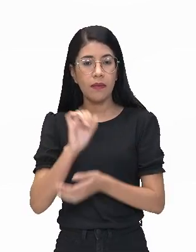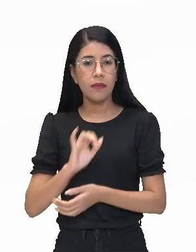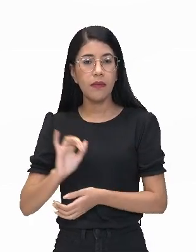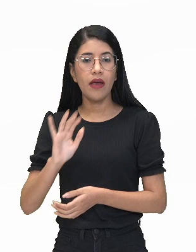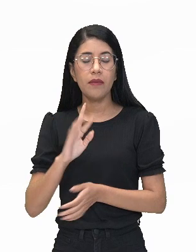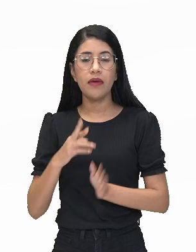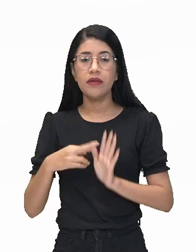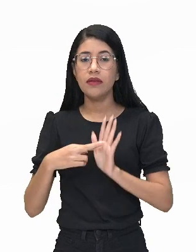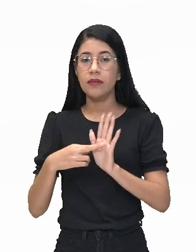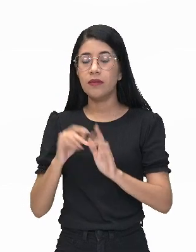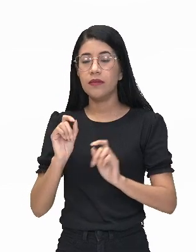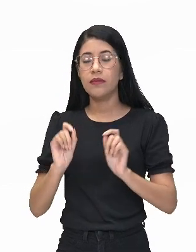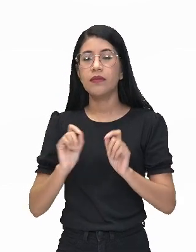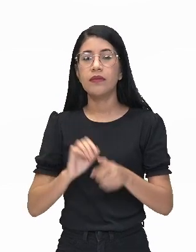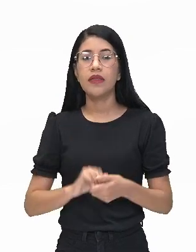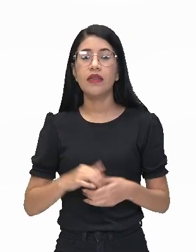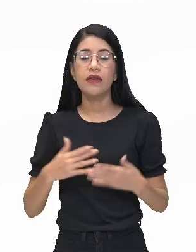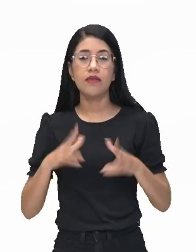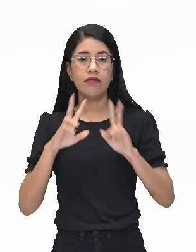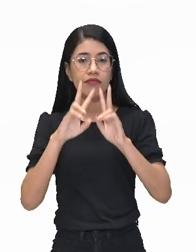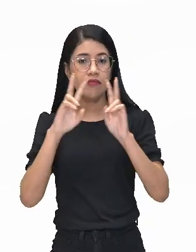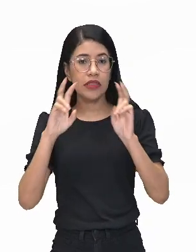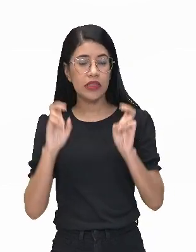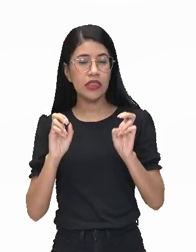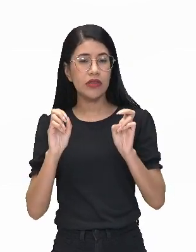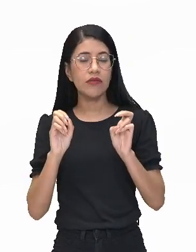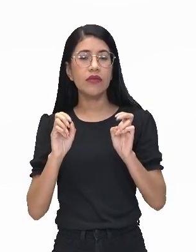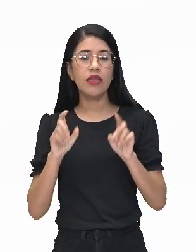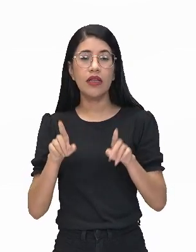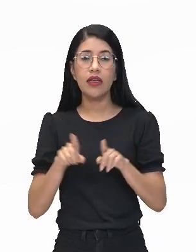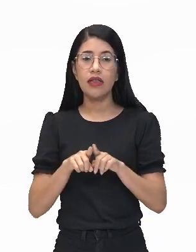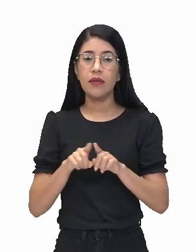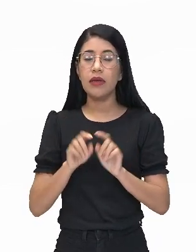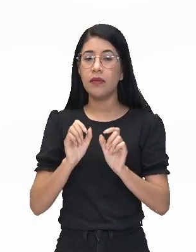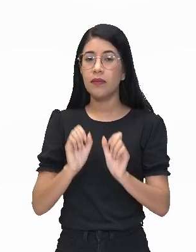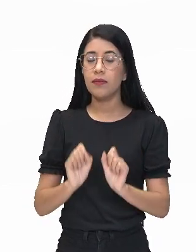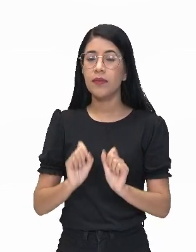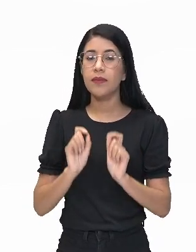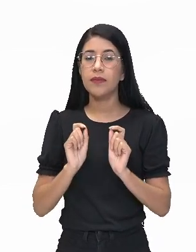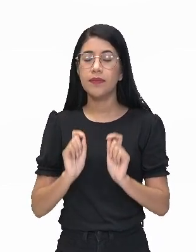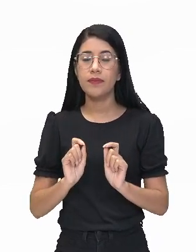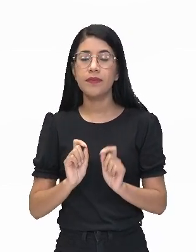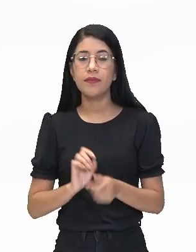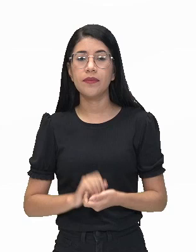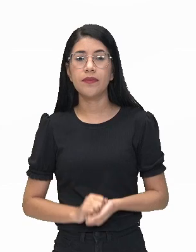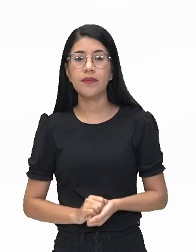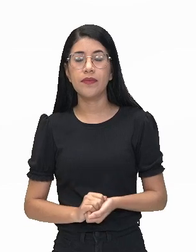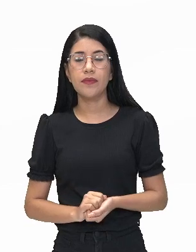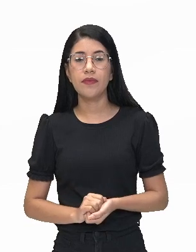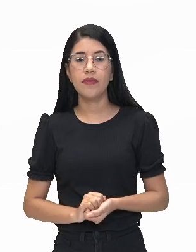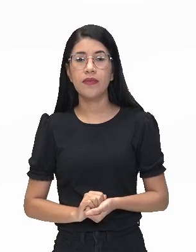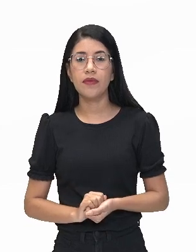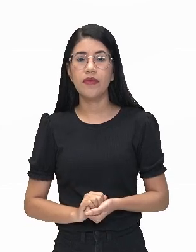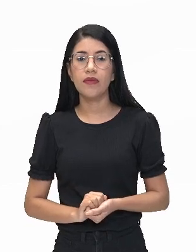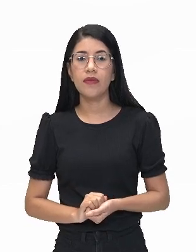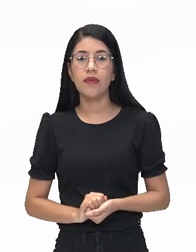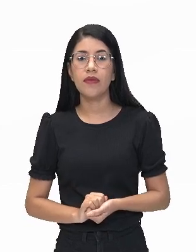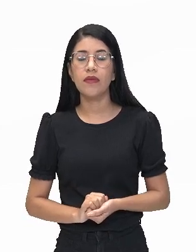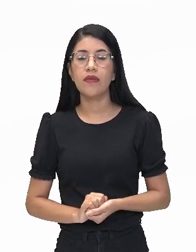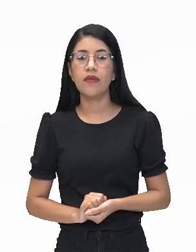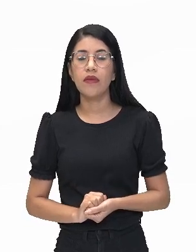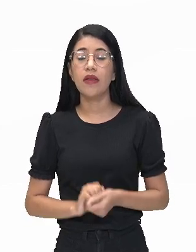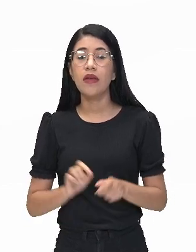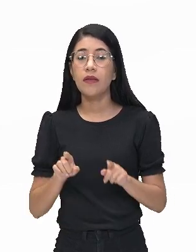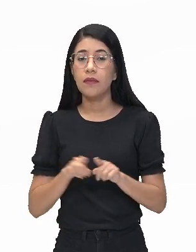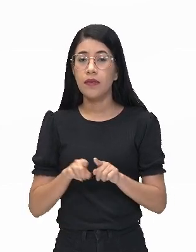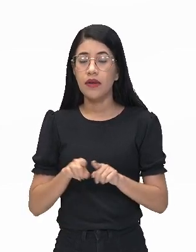aqui o título bem claro e ele pode ser também, ele pode levar, né, pode ser